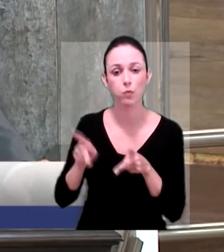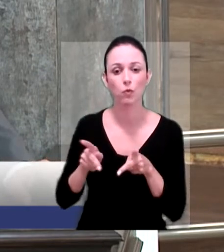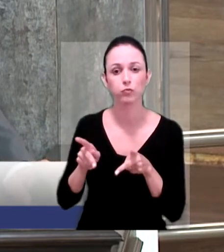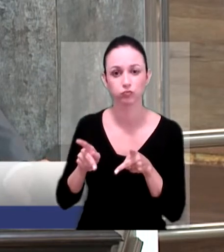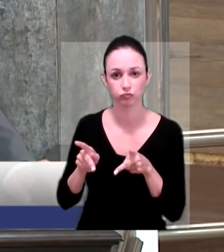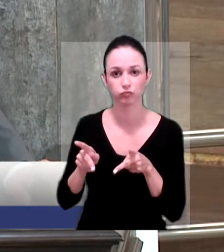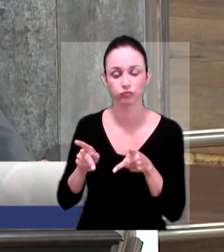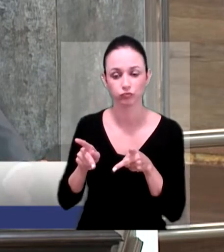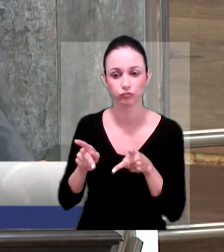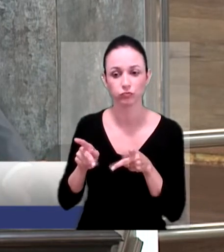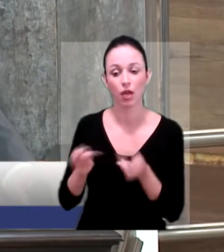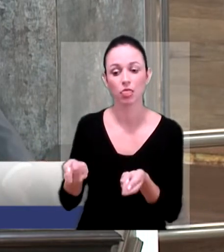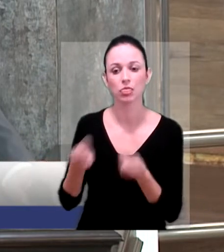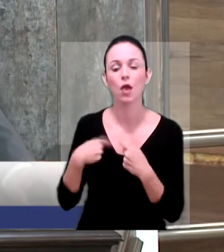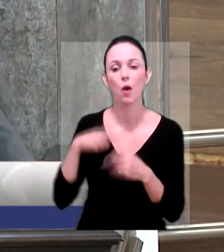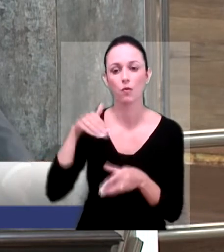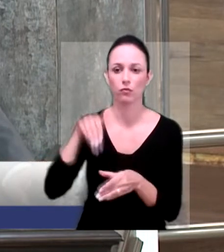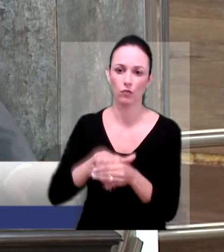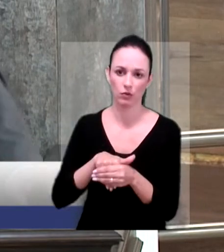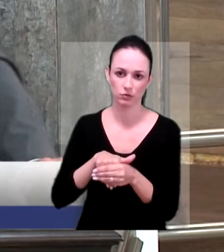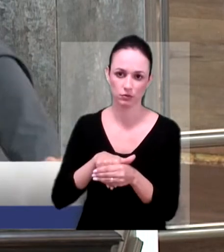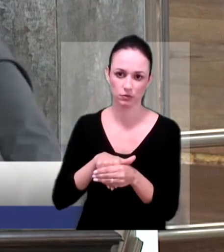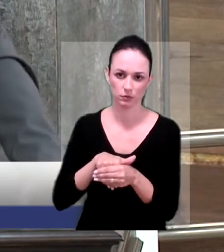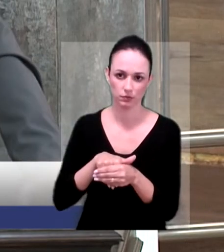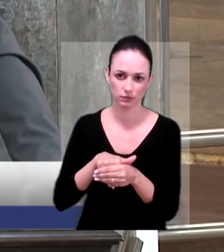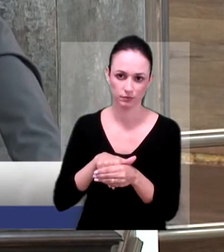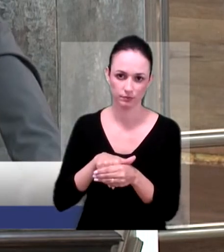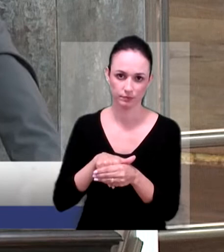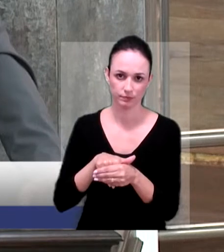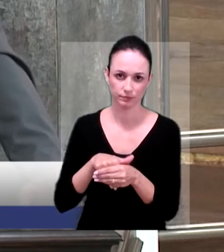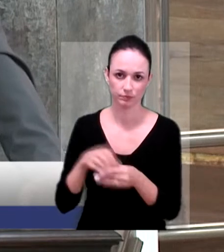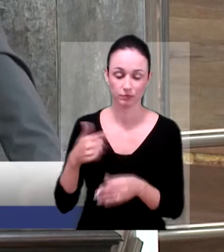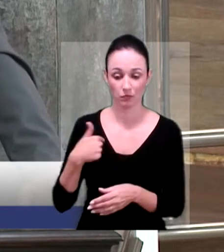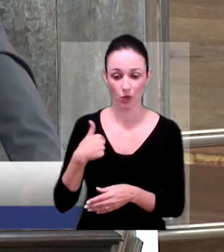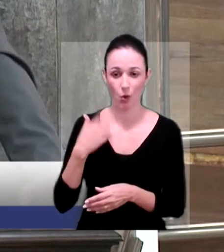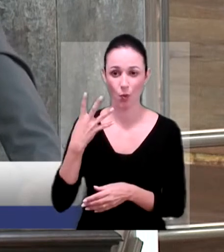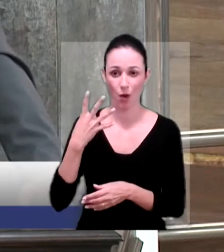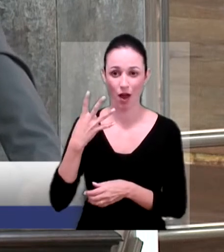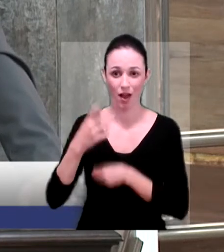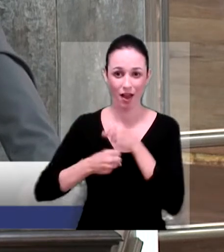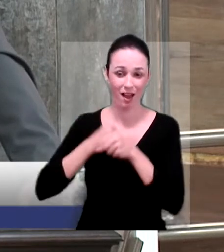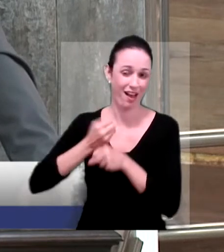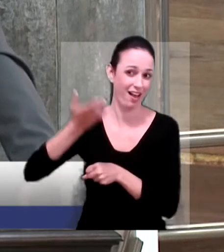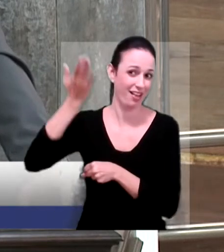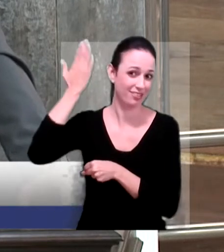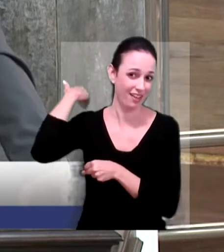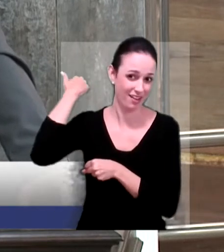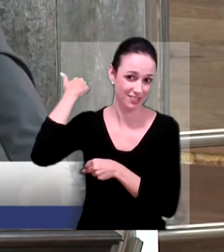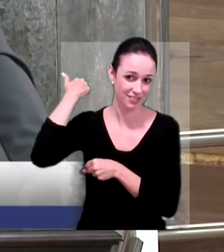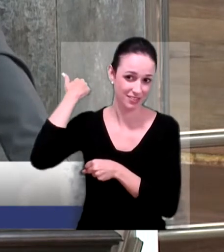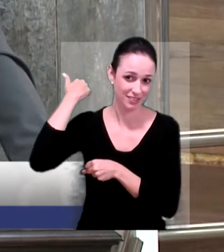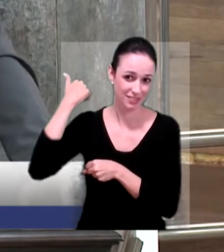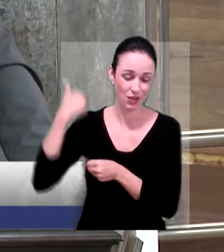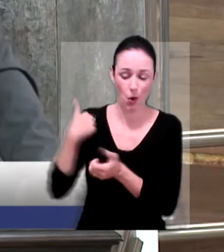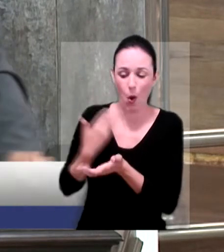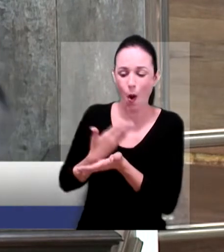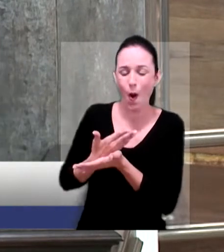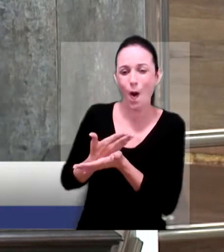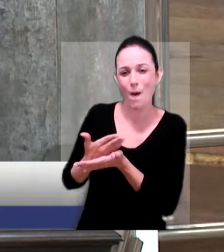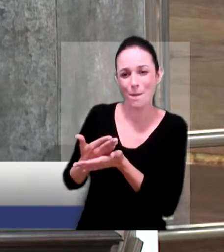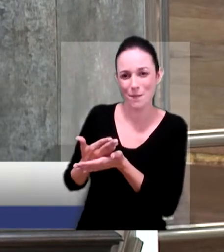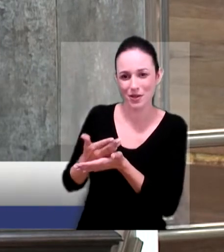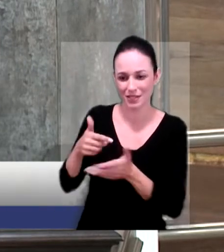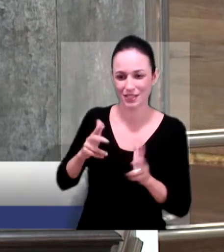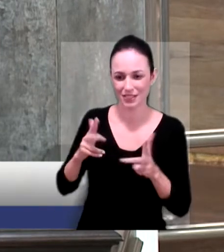voto. Eu, há 4 anos atrás, quando estava assumindo essa casa como vereador eleito,